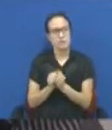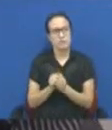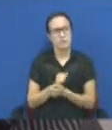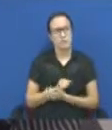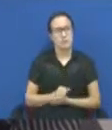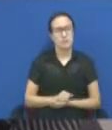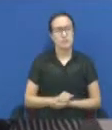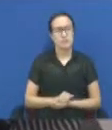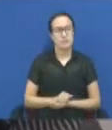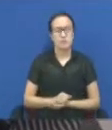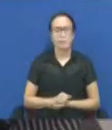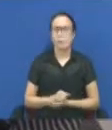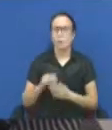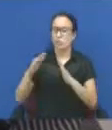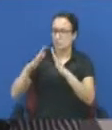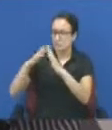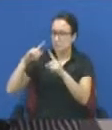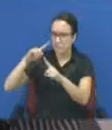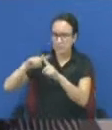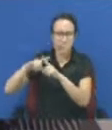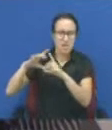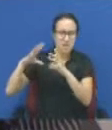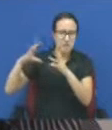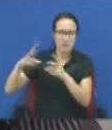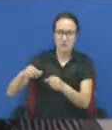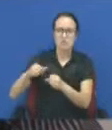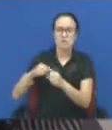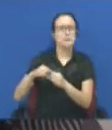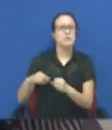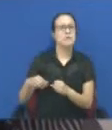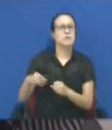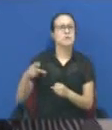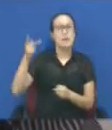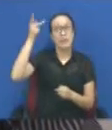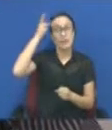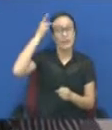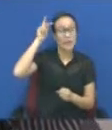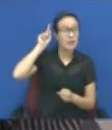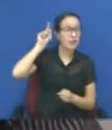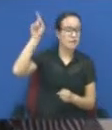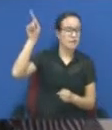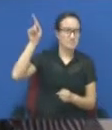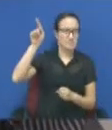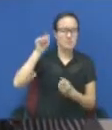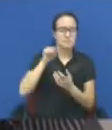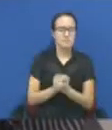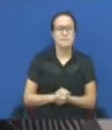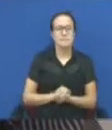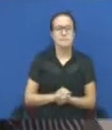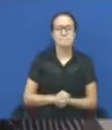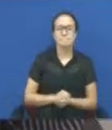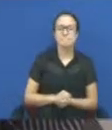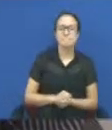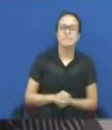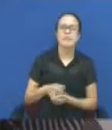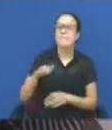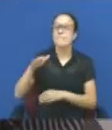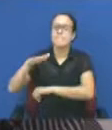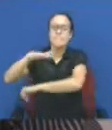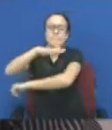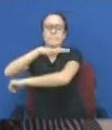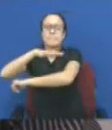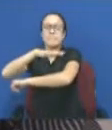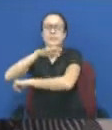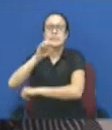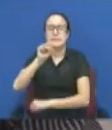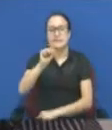10 anos atrás. Nós fomos à Praça da Sé, teve lá uma missa, onde foi celebrada e discutida a questão da